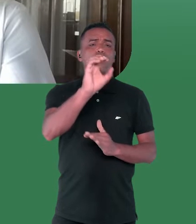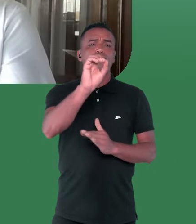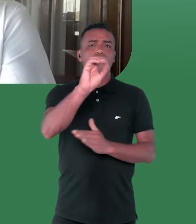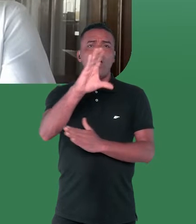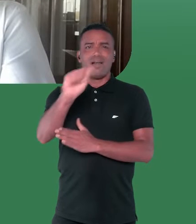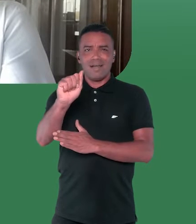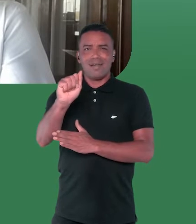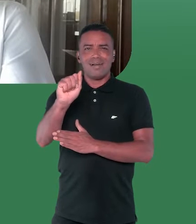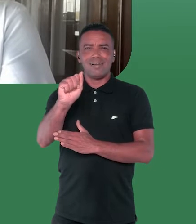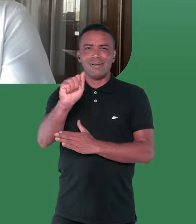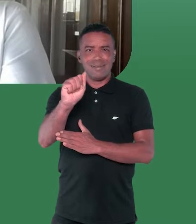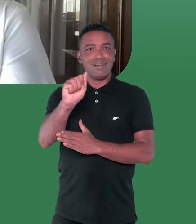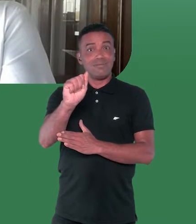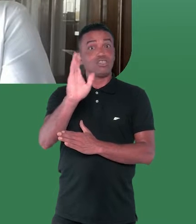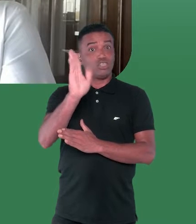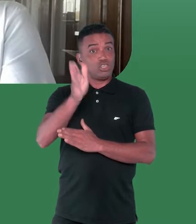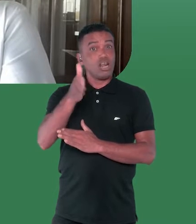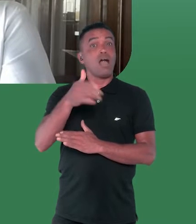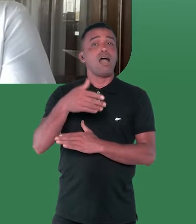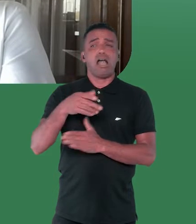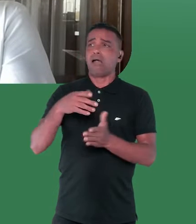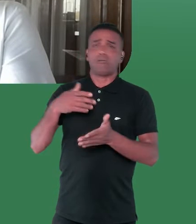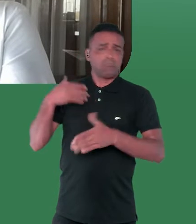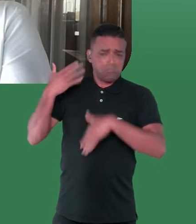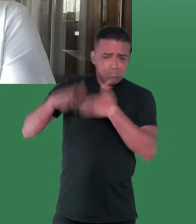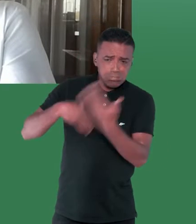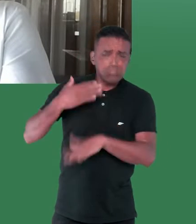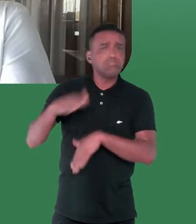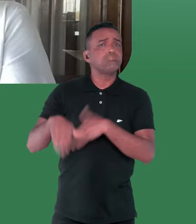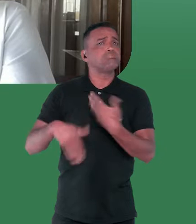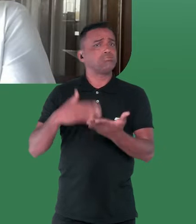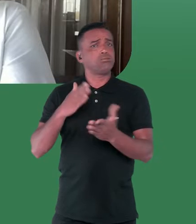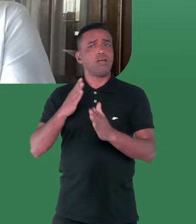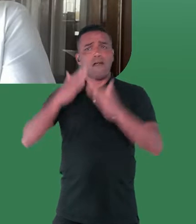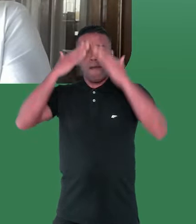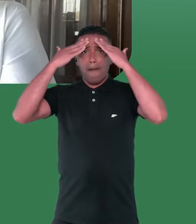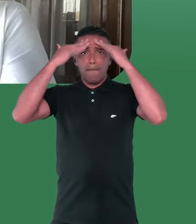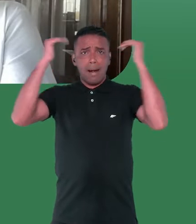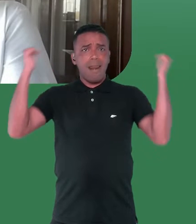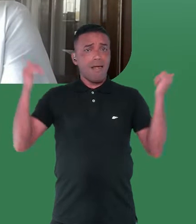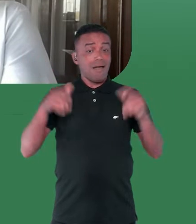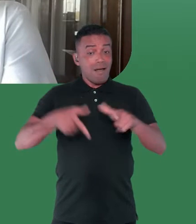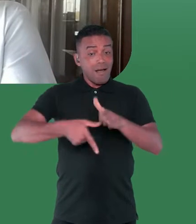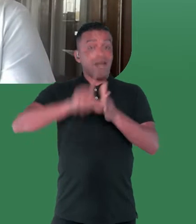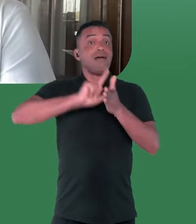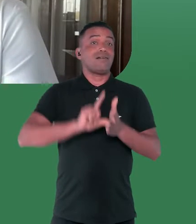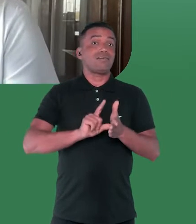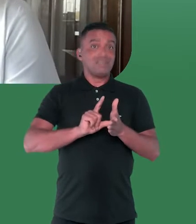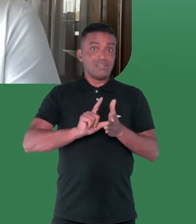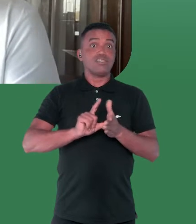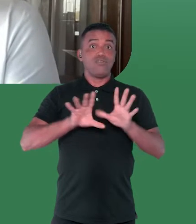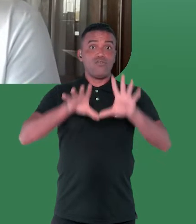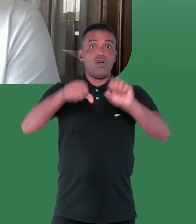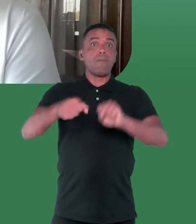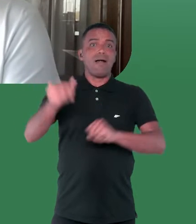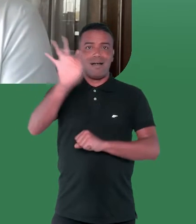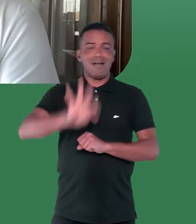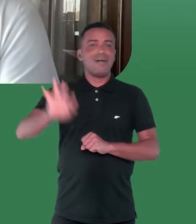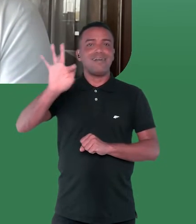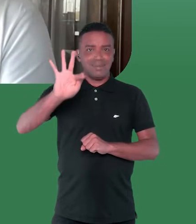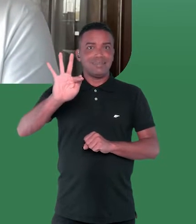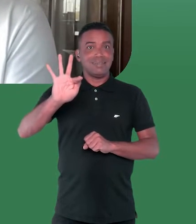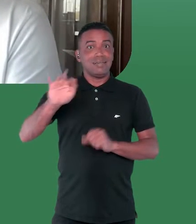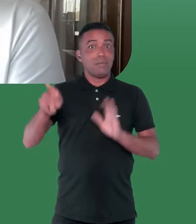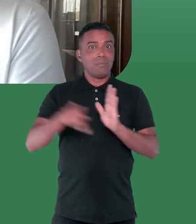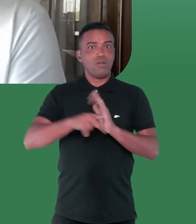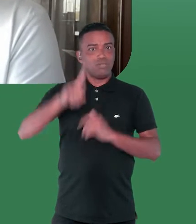você já corria atrás e já se tornou conhecida antes de formar, né? Tinha as pautas que